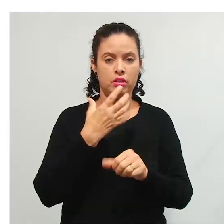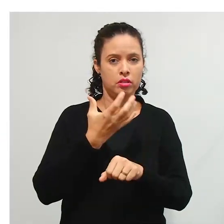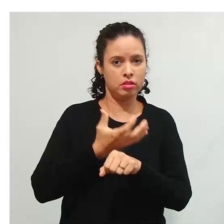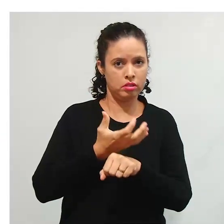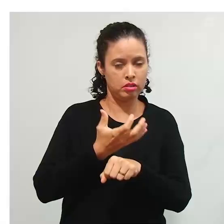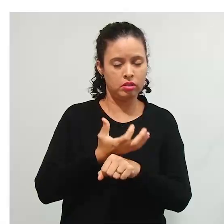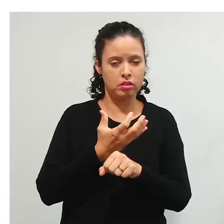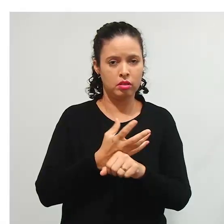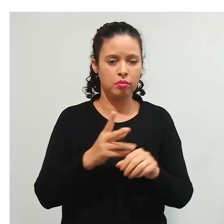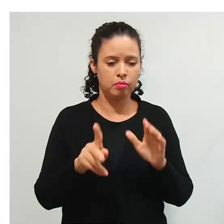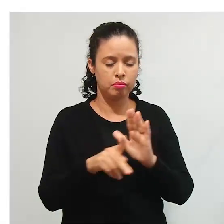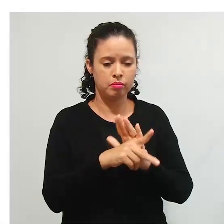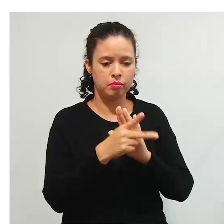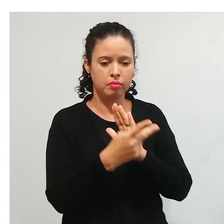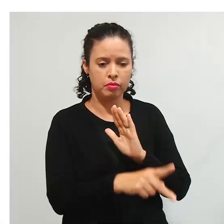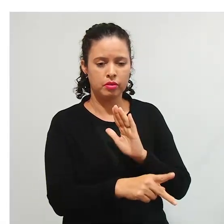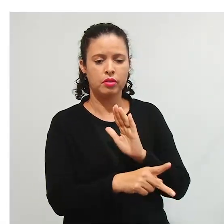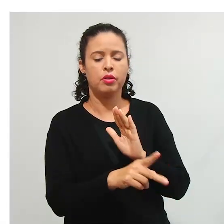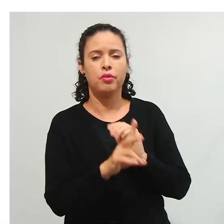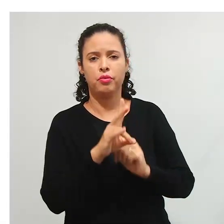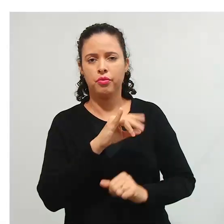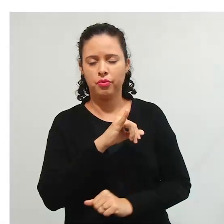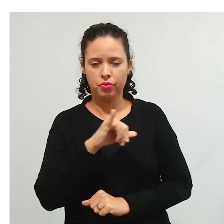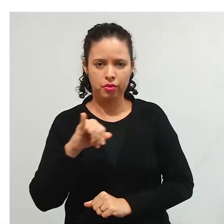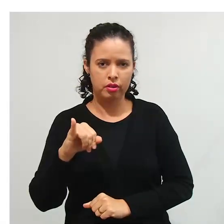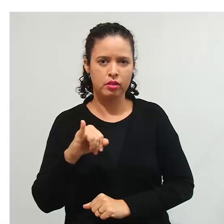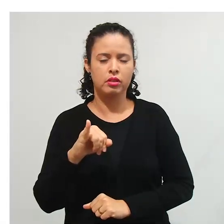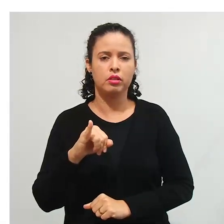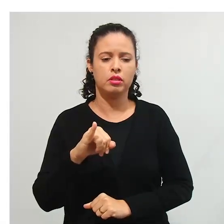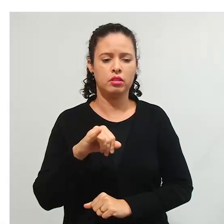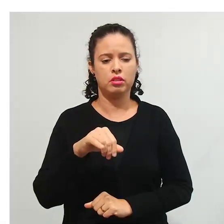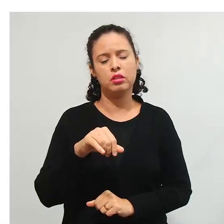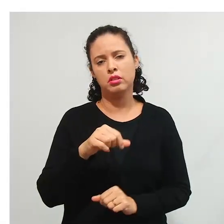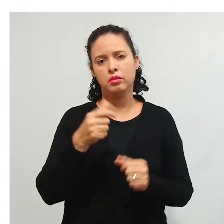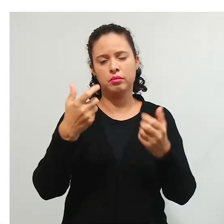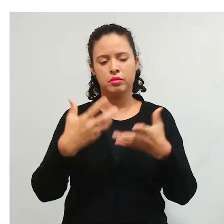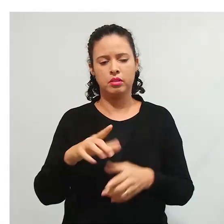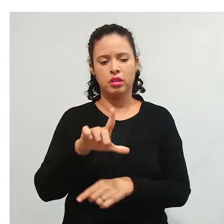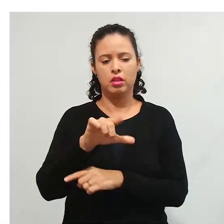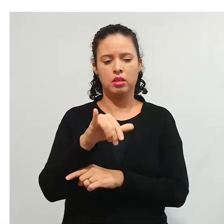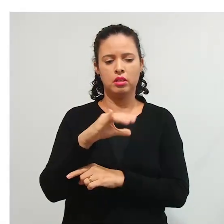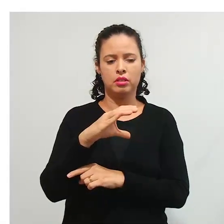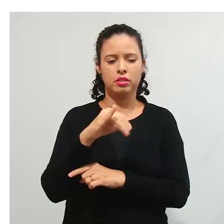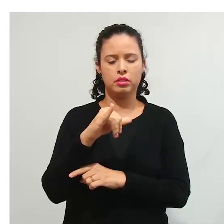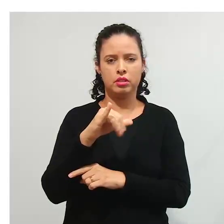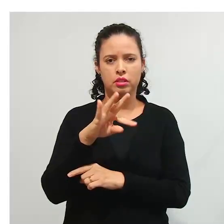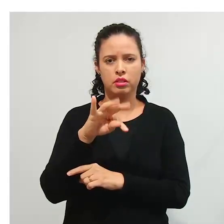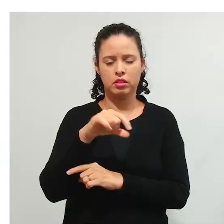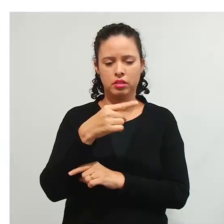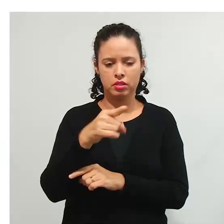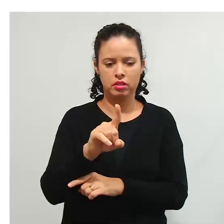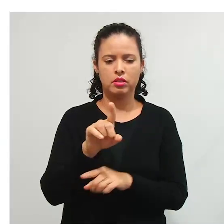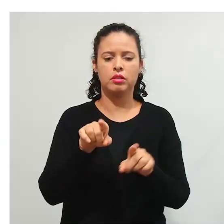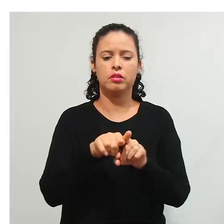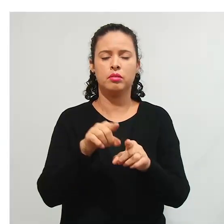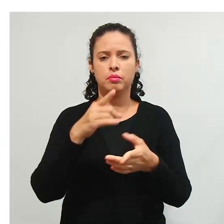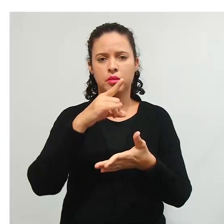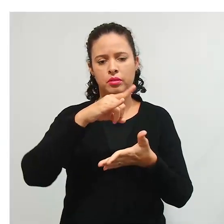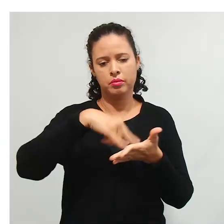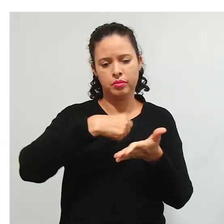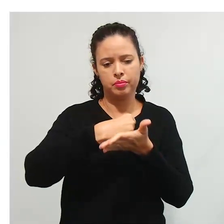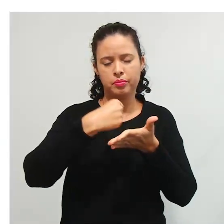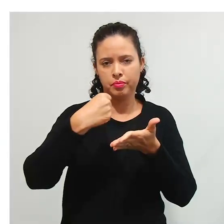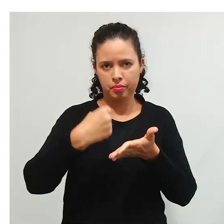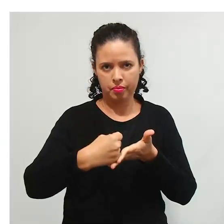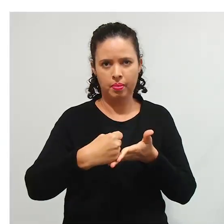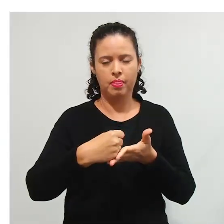disciplina específica que vai tratar de licitação e contratação de bens